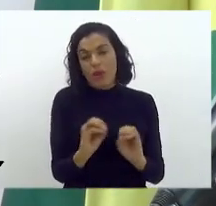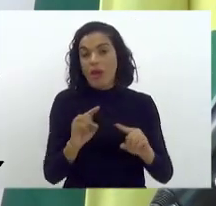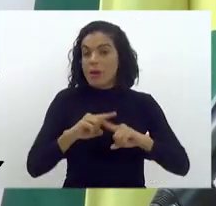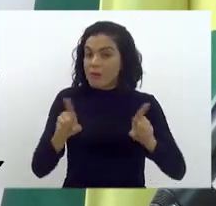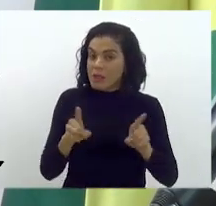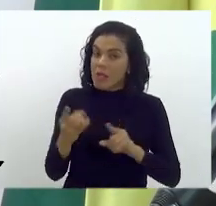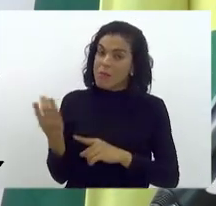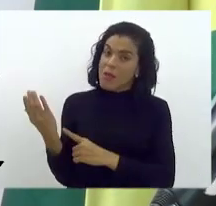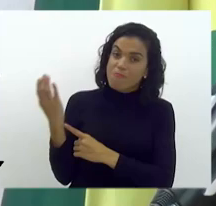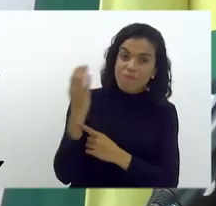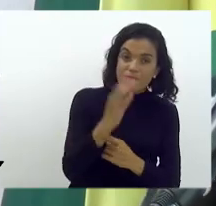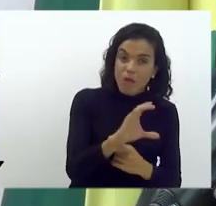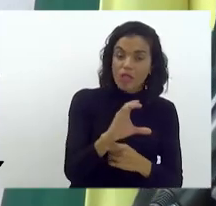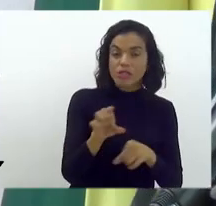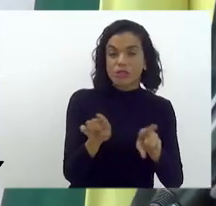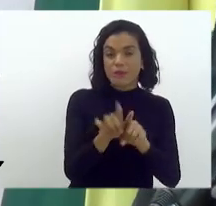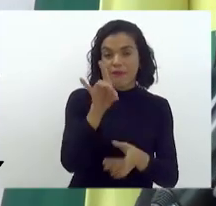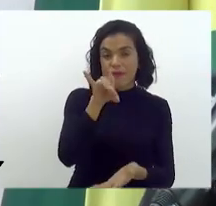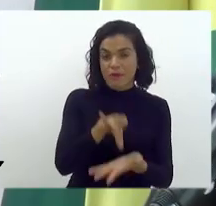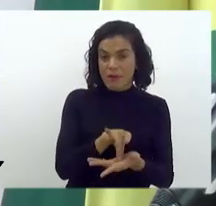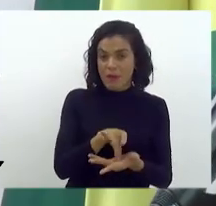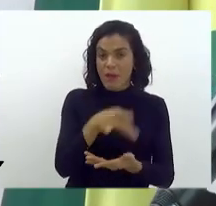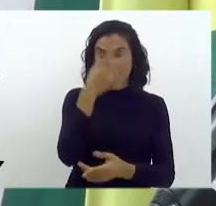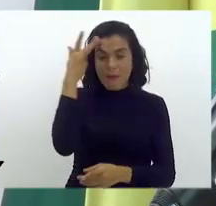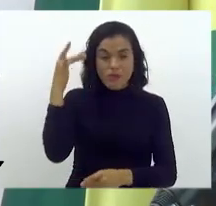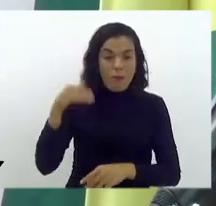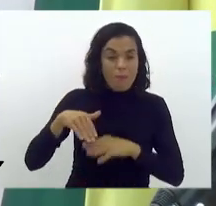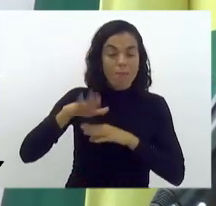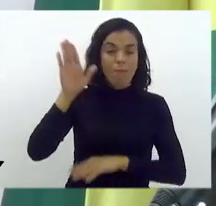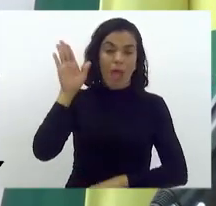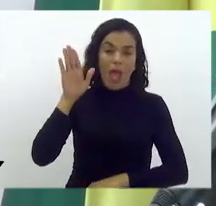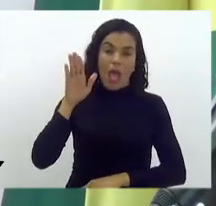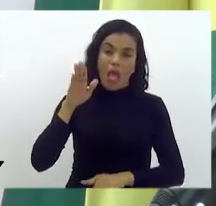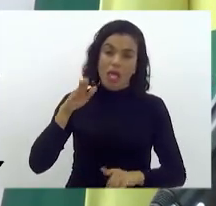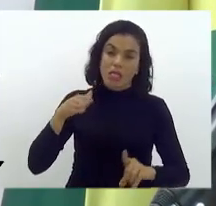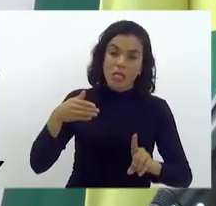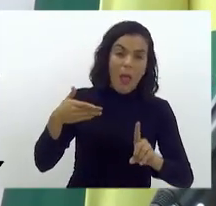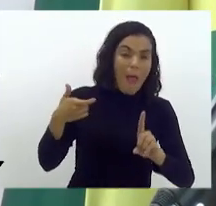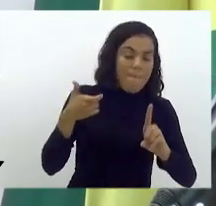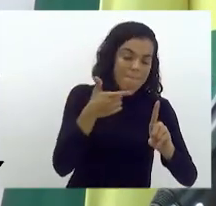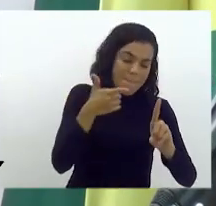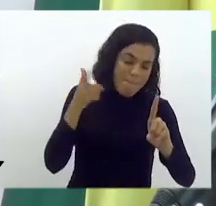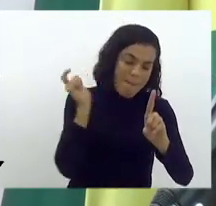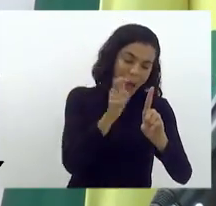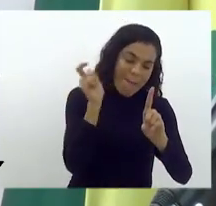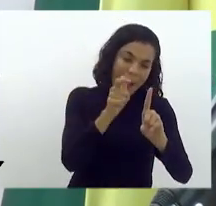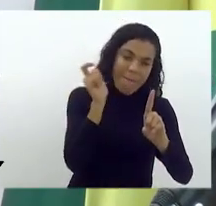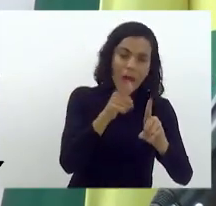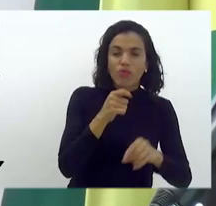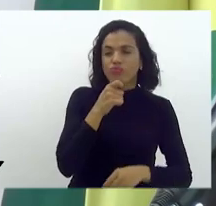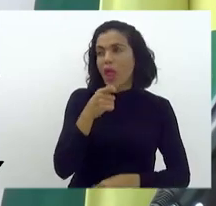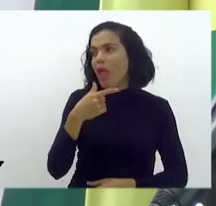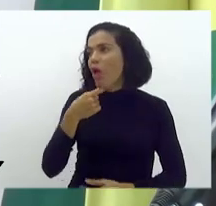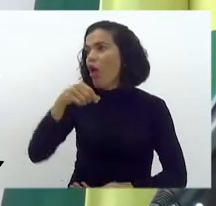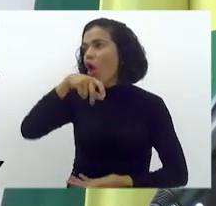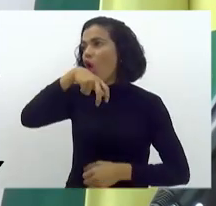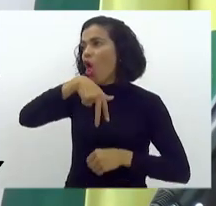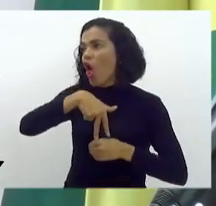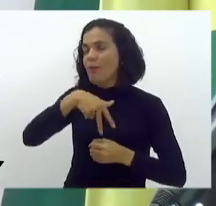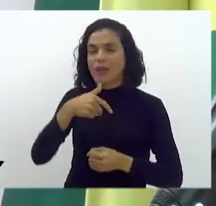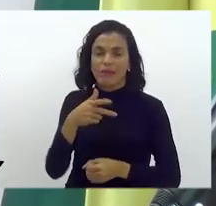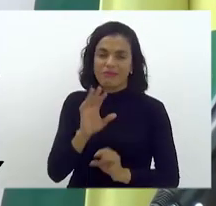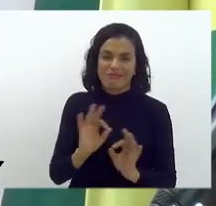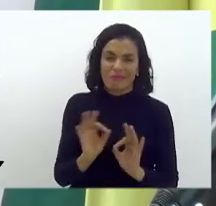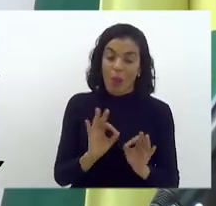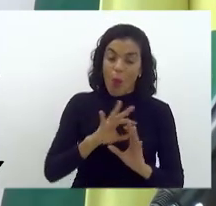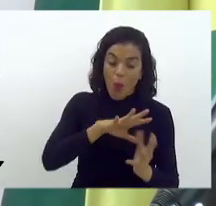tem que expor a verdade aqui Quem ataca mais as mulheres em rede social são outras mulheres e não tem patriarcado não é por causa de homem não porque desde